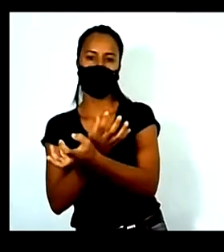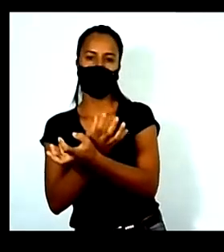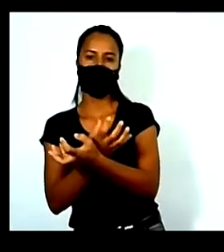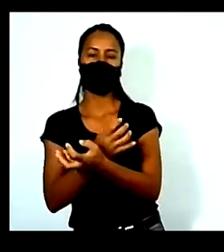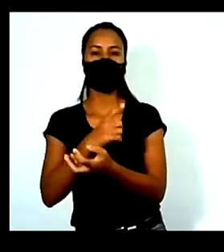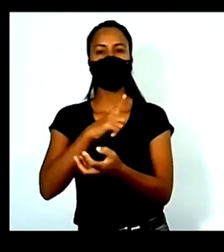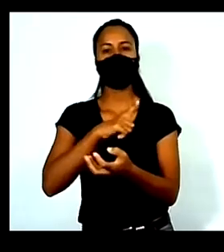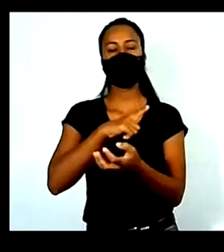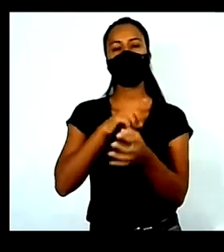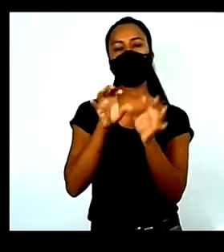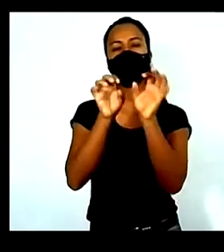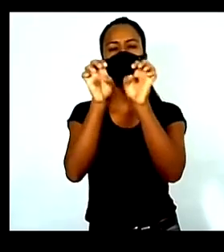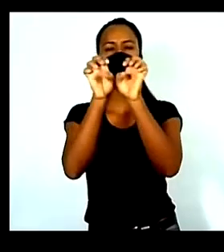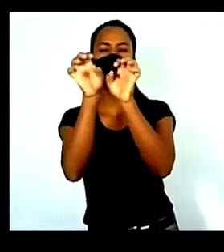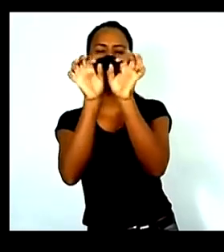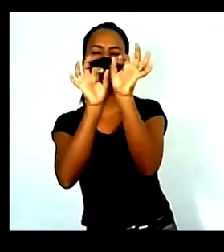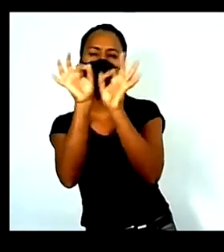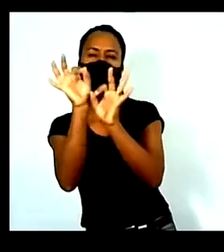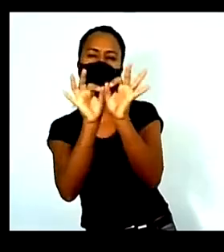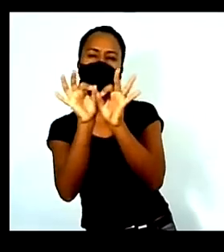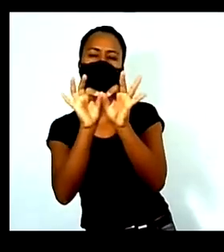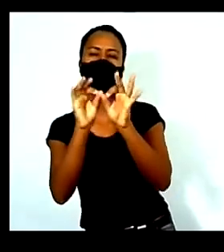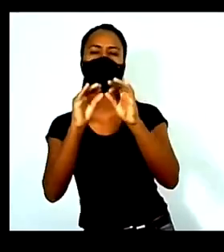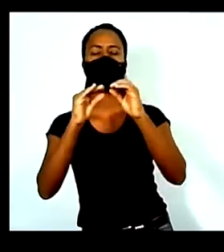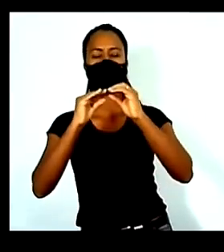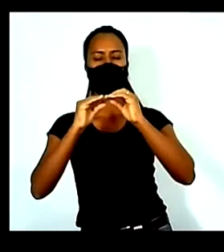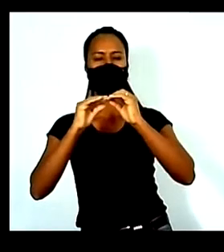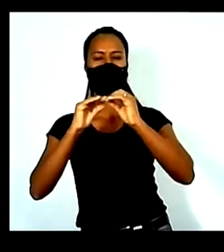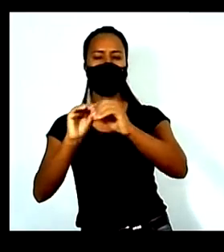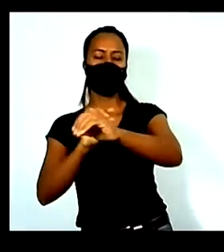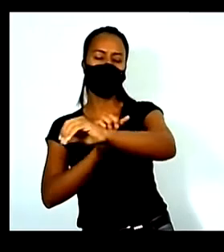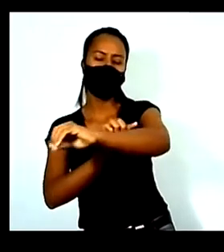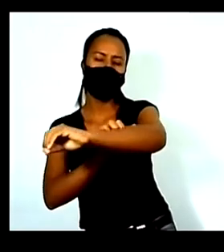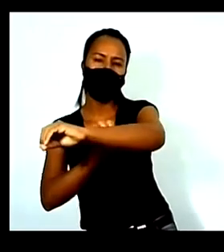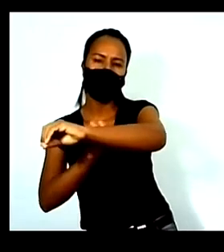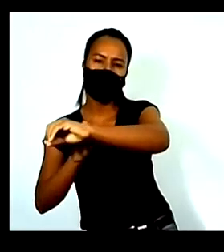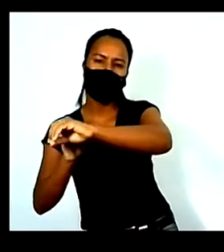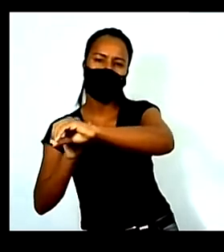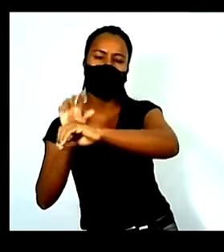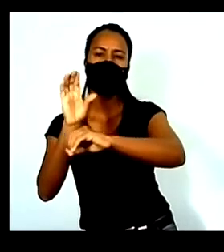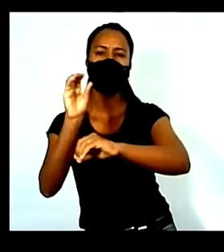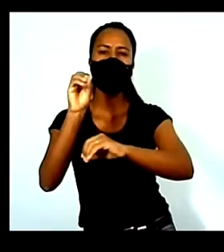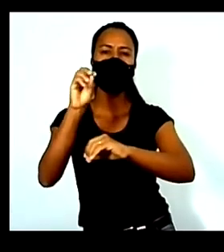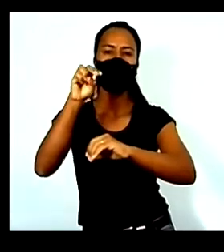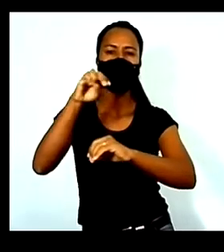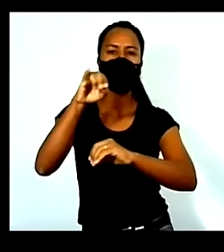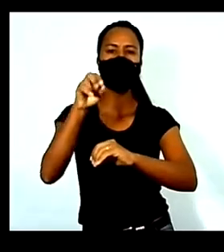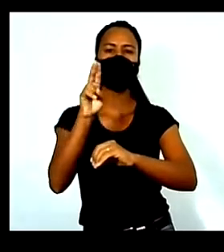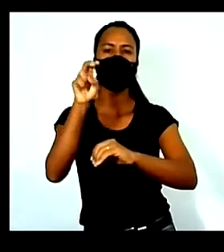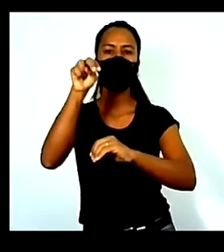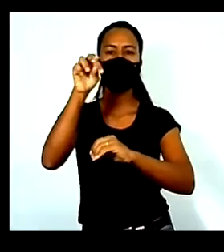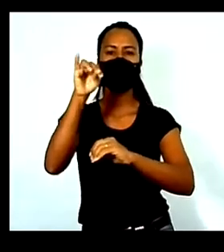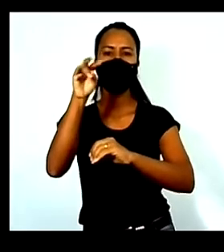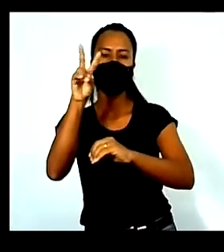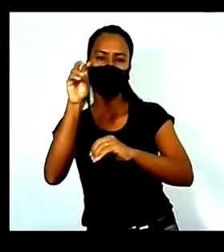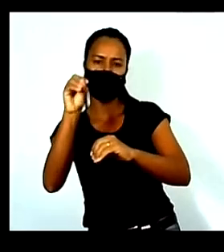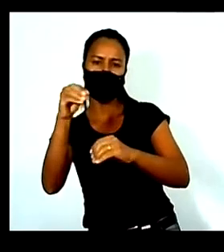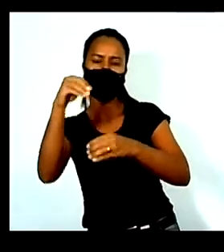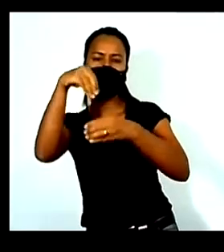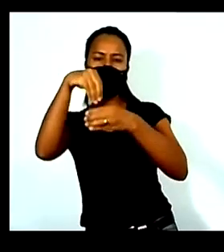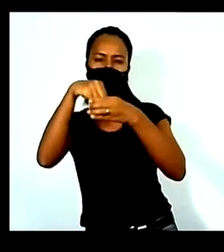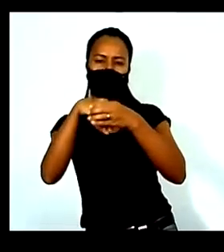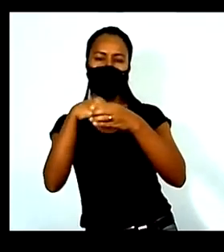parte constituídos por tecido conjuntivo. O que é o tecido conjuntivo? Ele é um tecido que ele forma o sangue. Tá? Ele está dentro do nosso